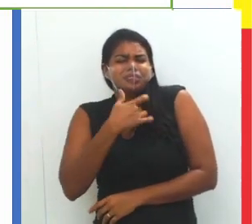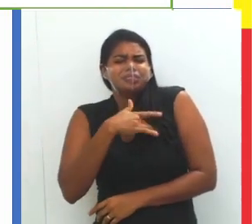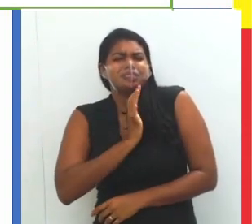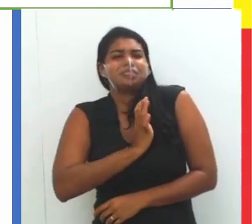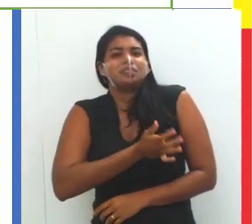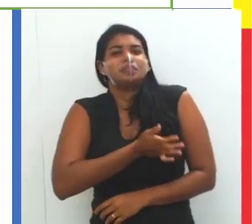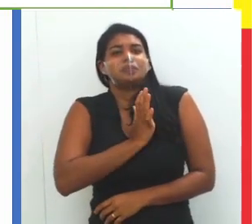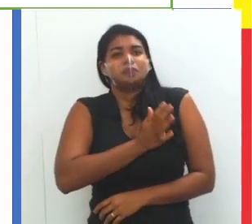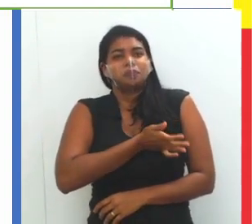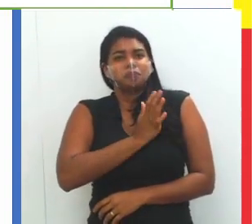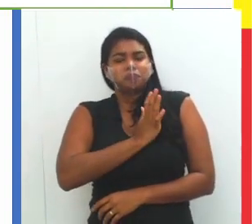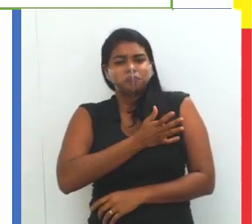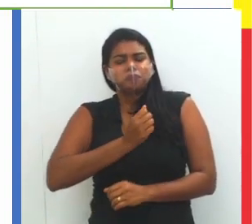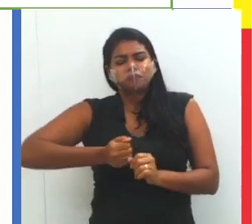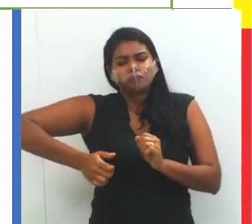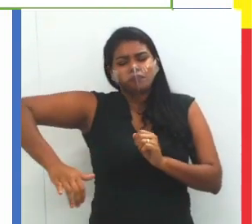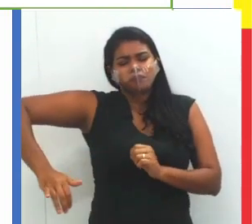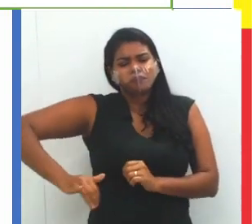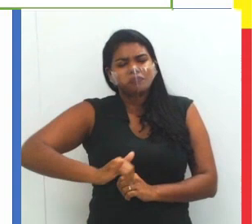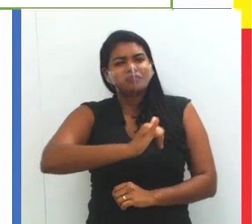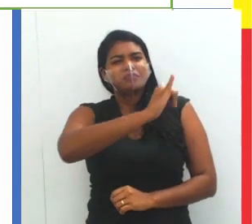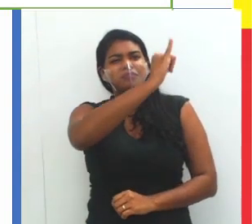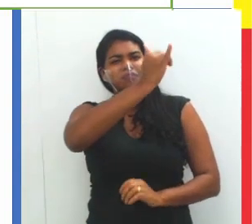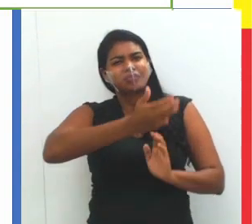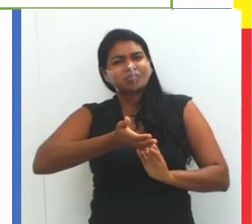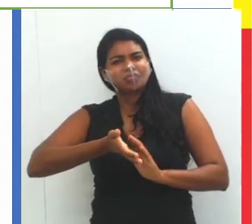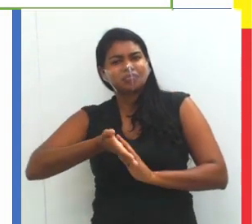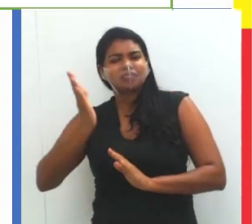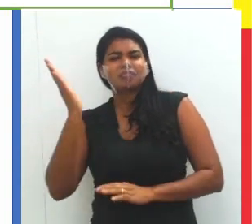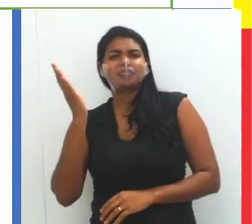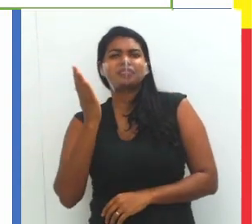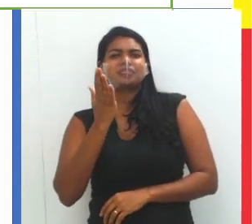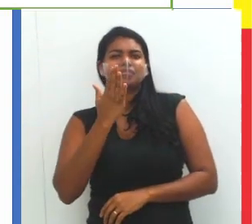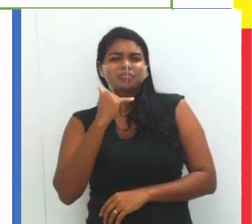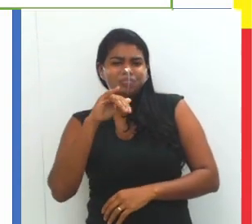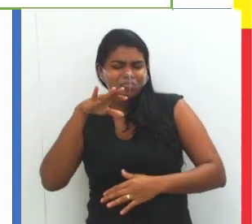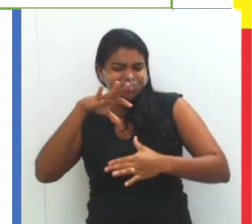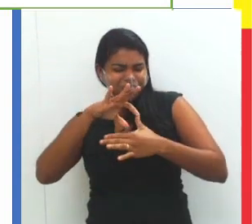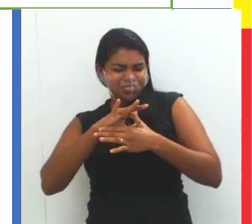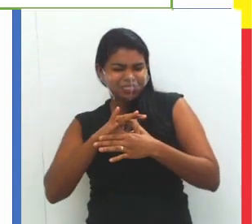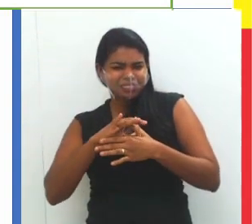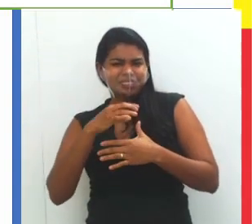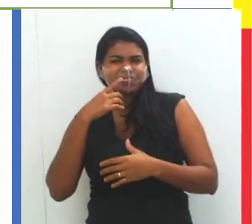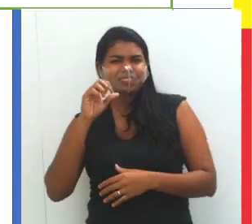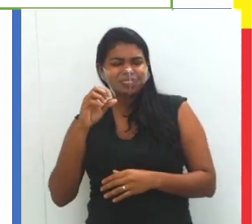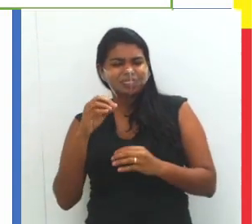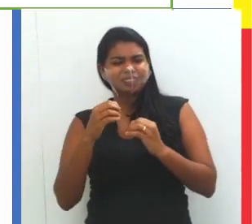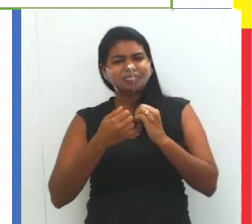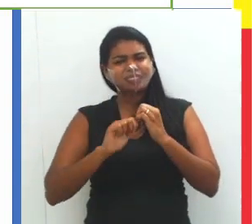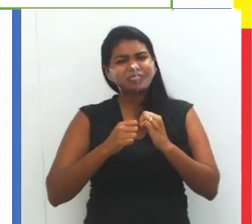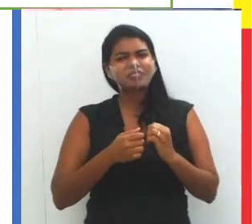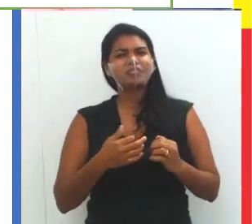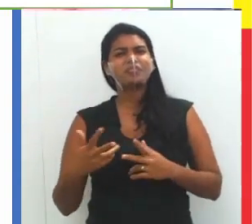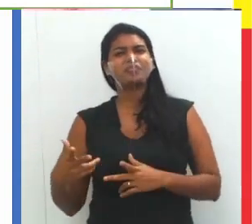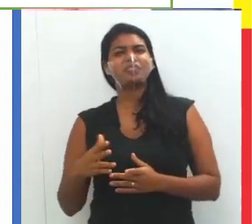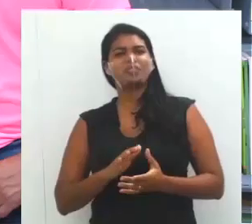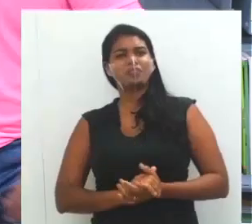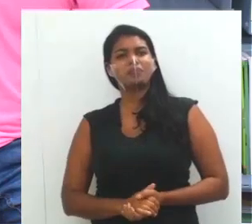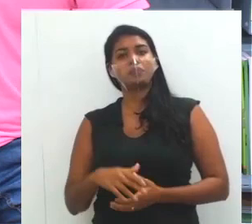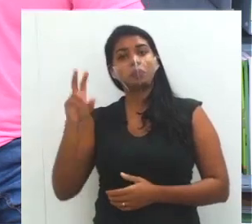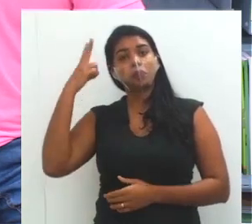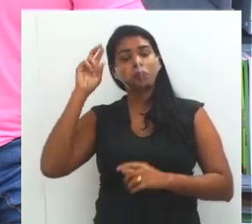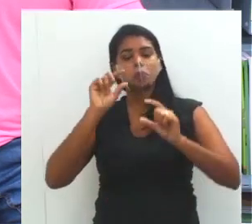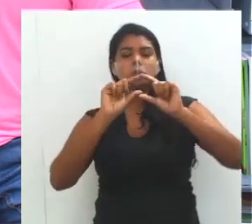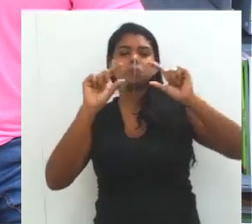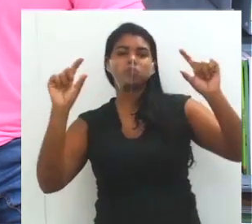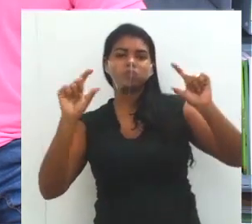aperta mais o peito, pego o avião, vou comer sarapaté, carne de charque com feijão. Lembrar